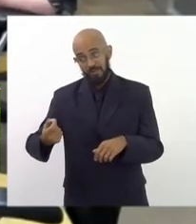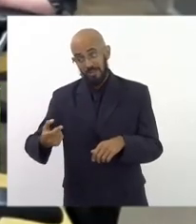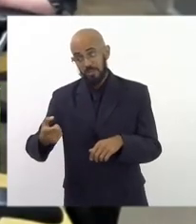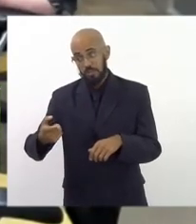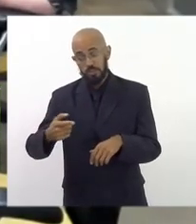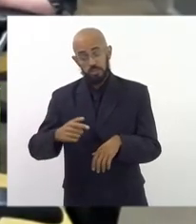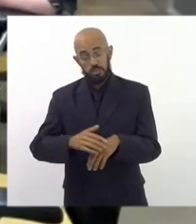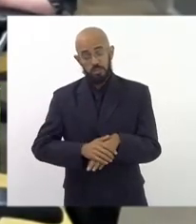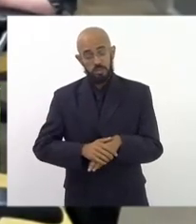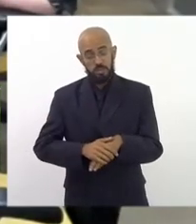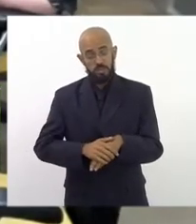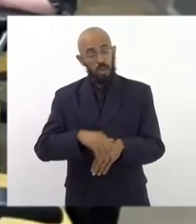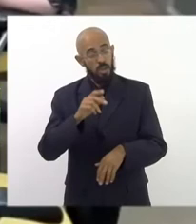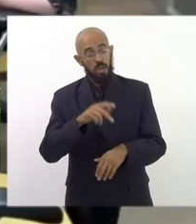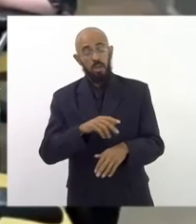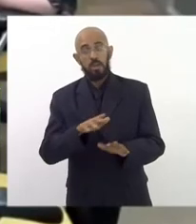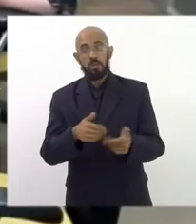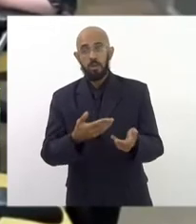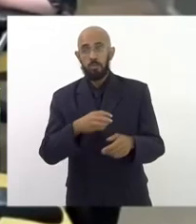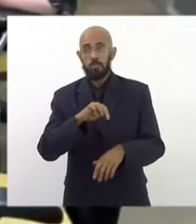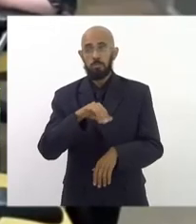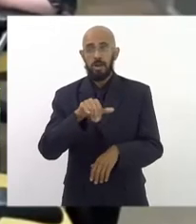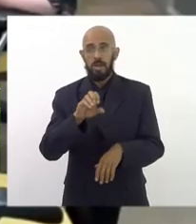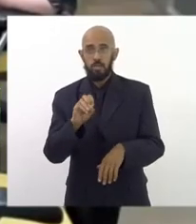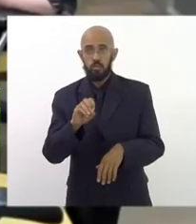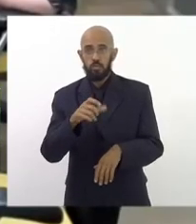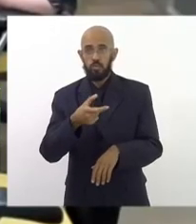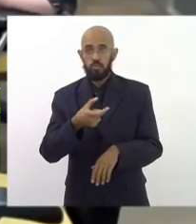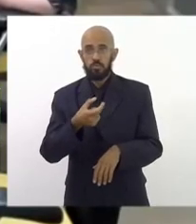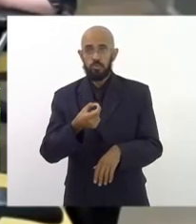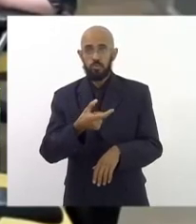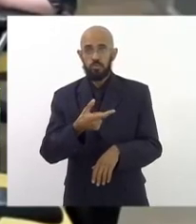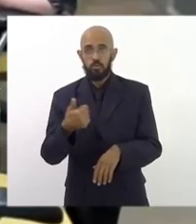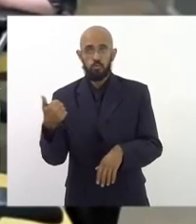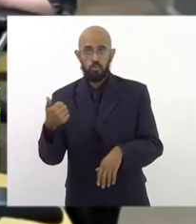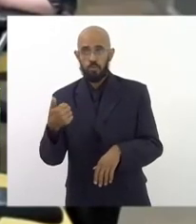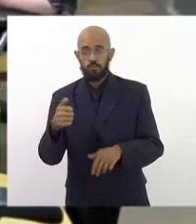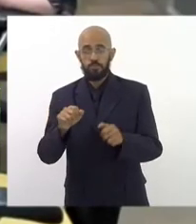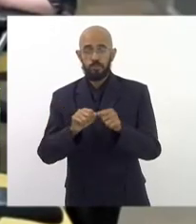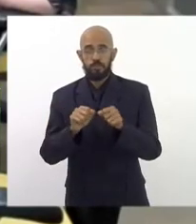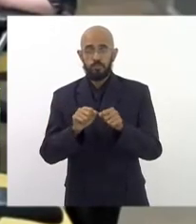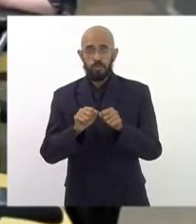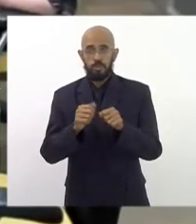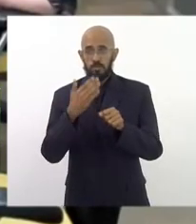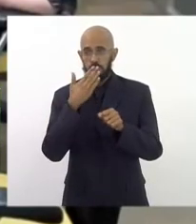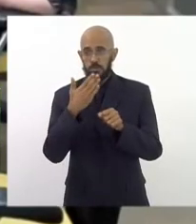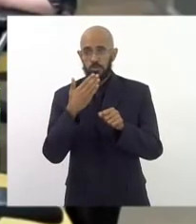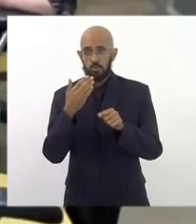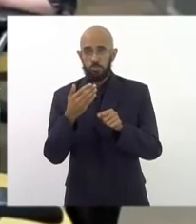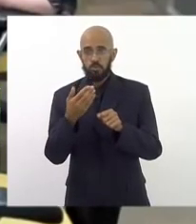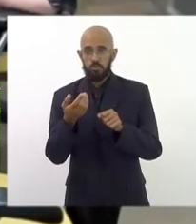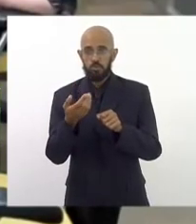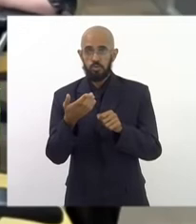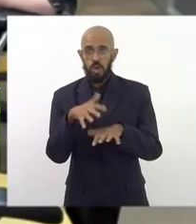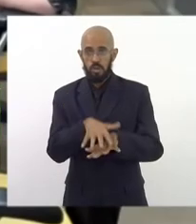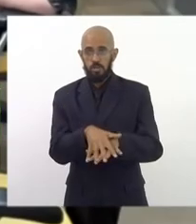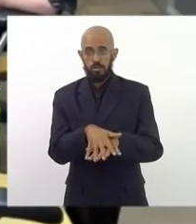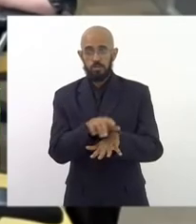É, na realidade, em maio de 21, a gente fez o pedido de adesão e aí foi aceito e